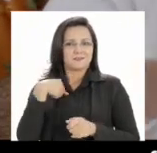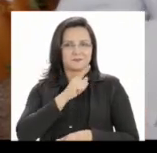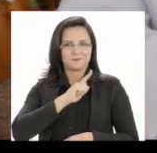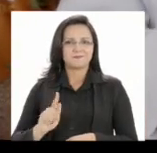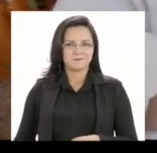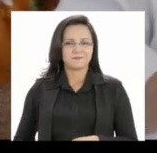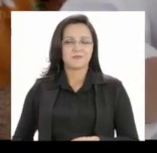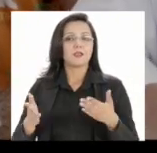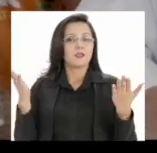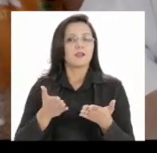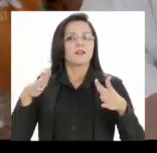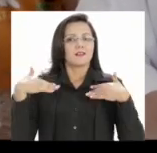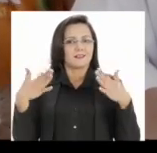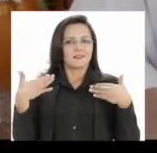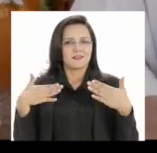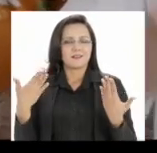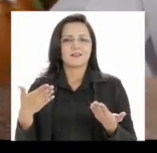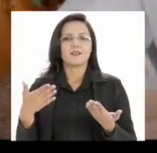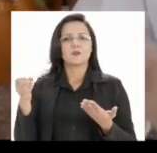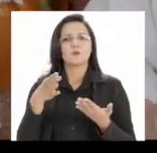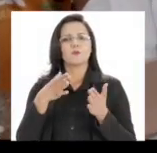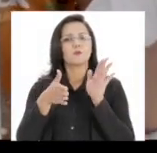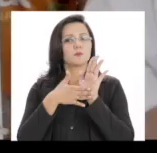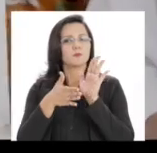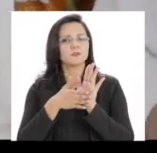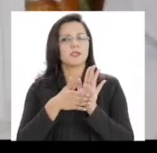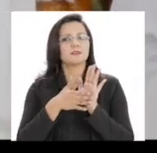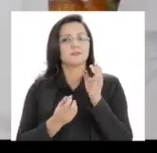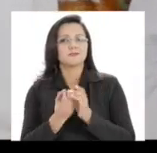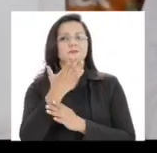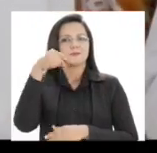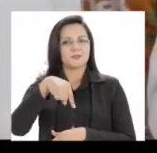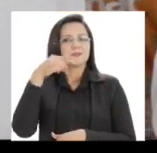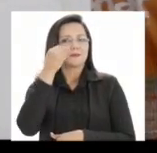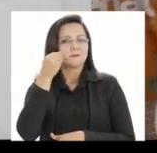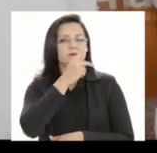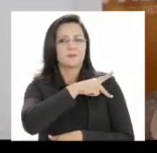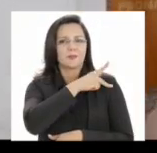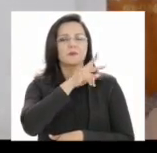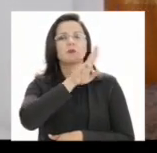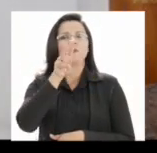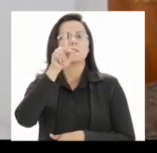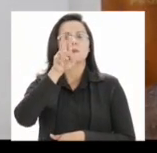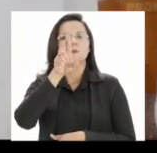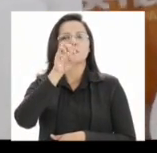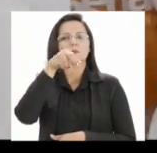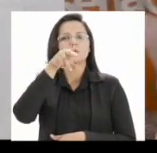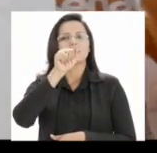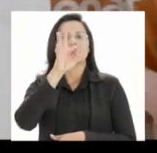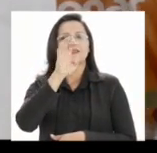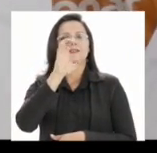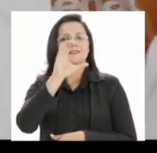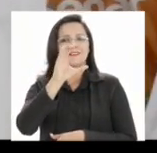governador. E agora me alegra um programa que a rigor nasceu a partir de uma experiência no Piauí. E é o Pronatec, é um programa